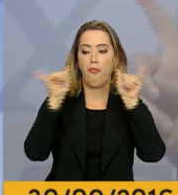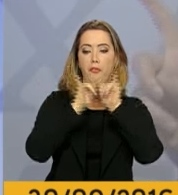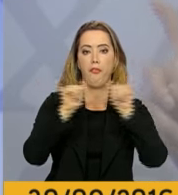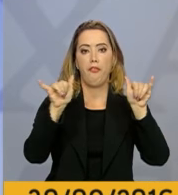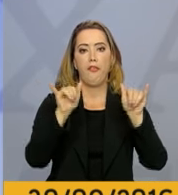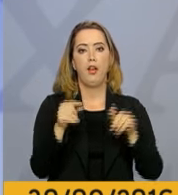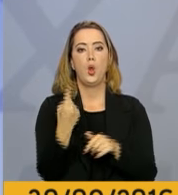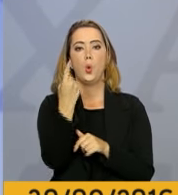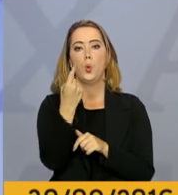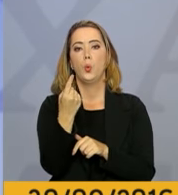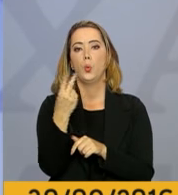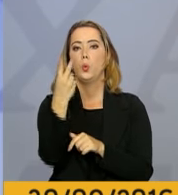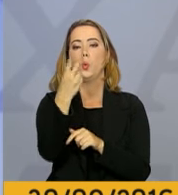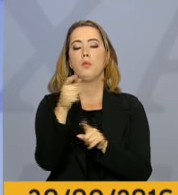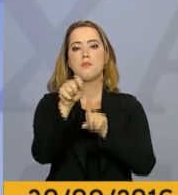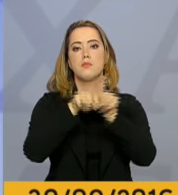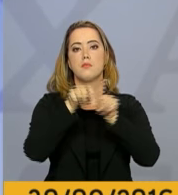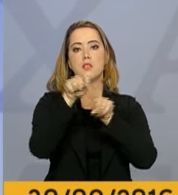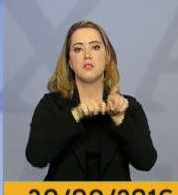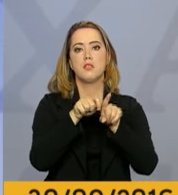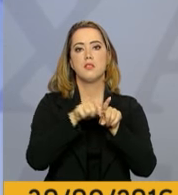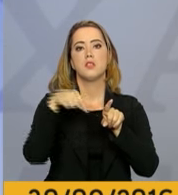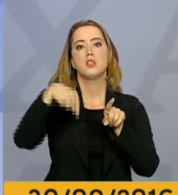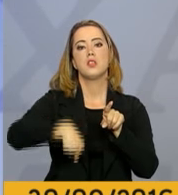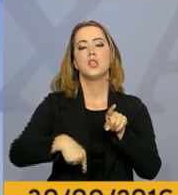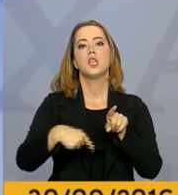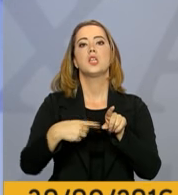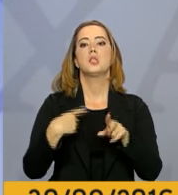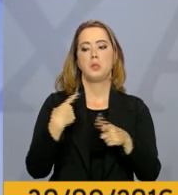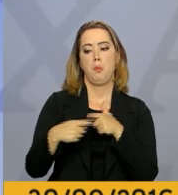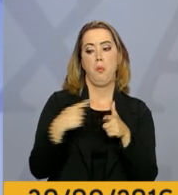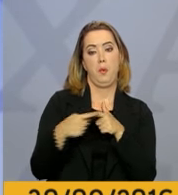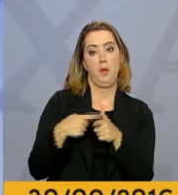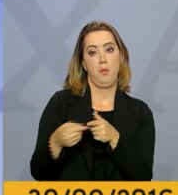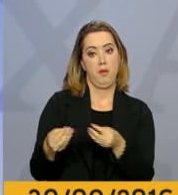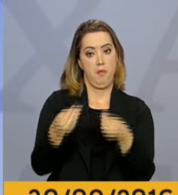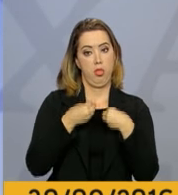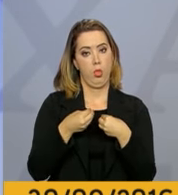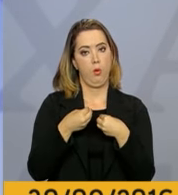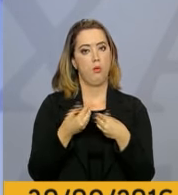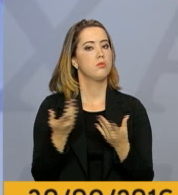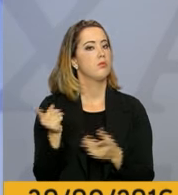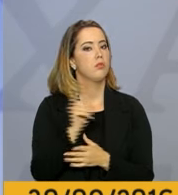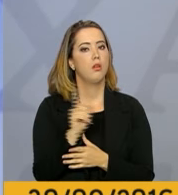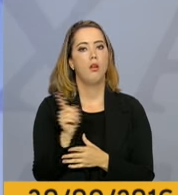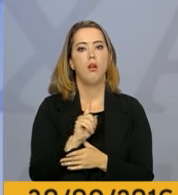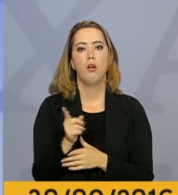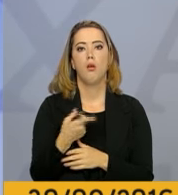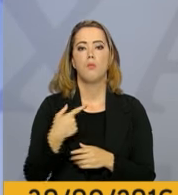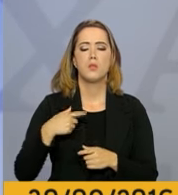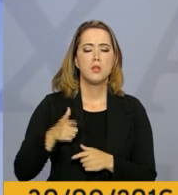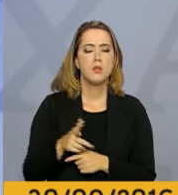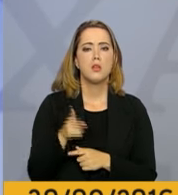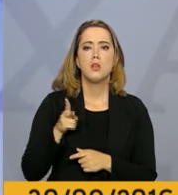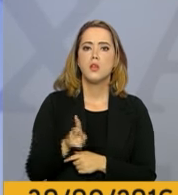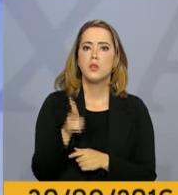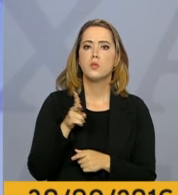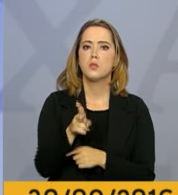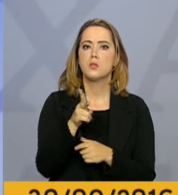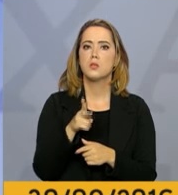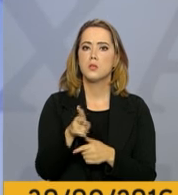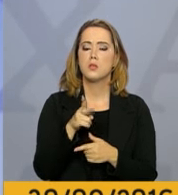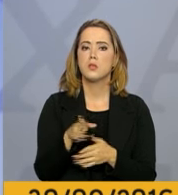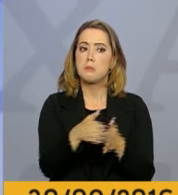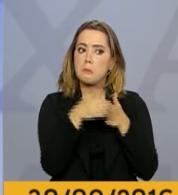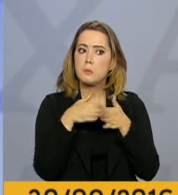dizer daqui a um ou dois meses, que este passivo é nosso. Eu tenho sido cobrado permanentemente do tipo: Temer,